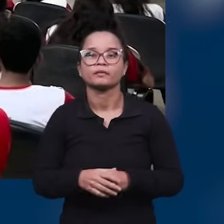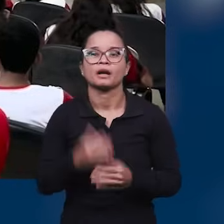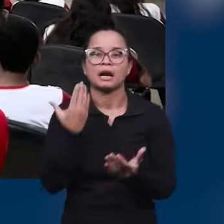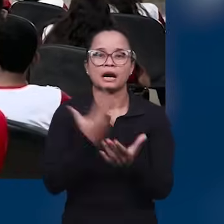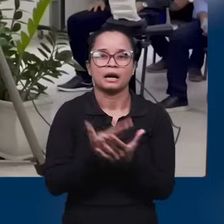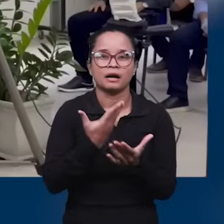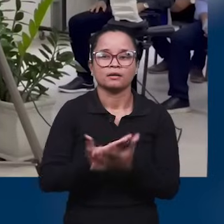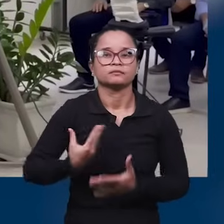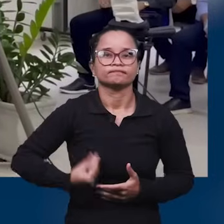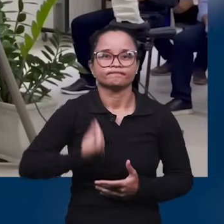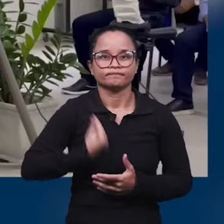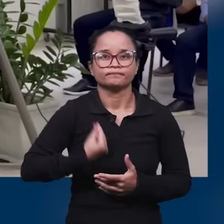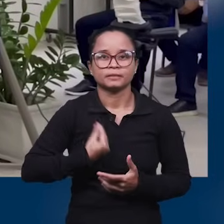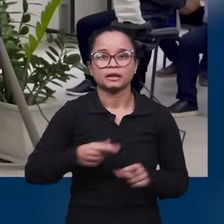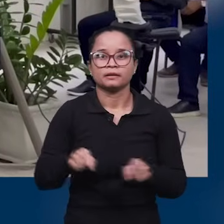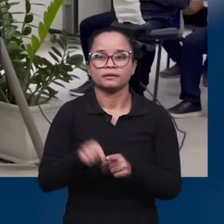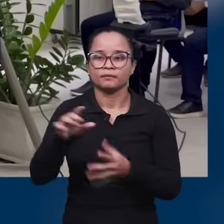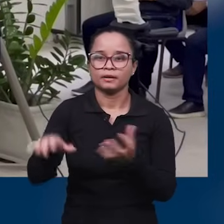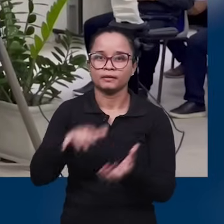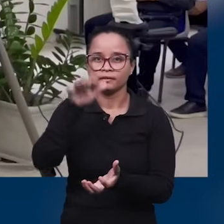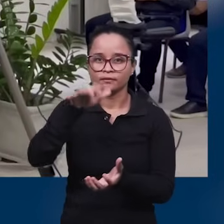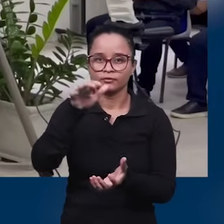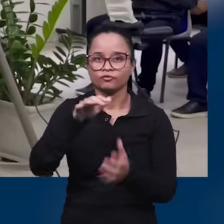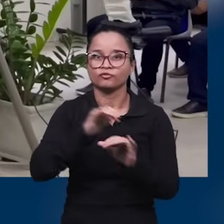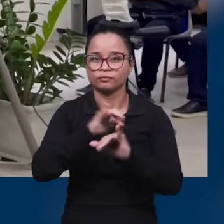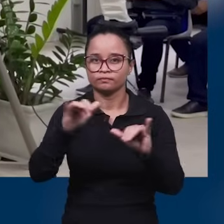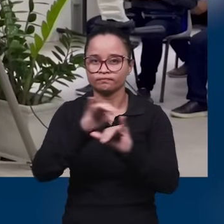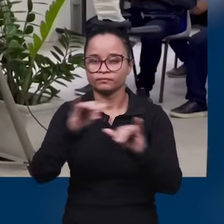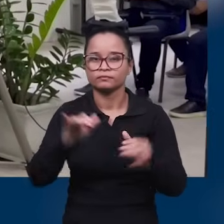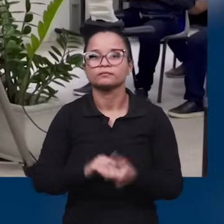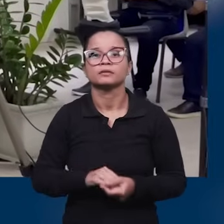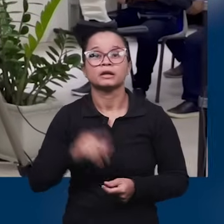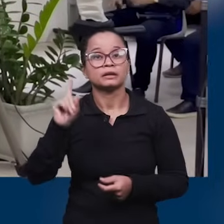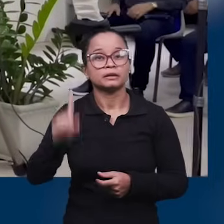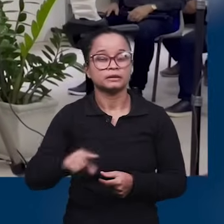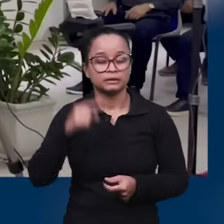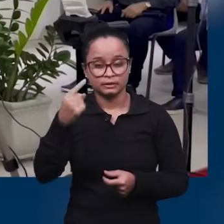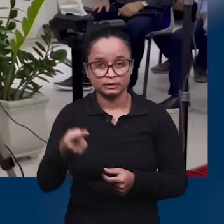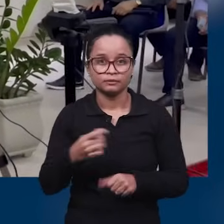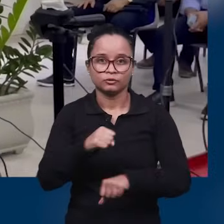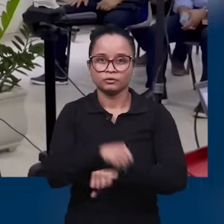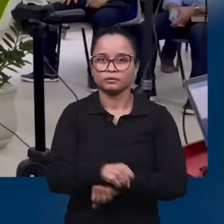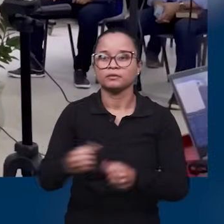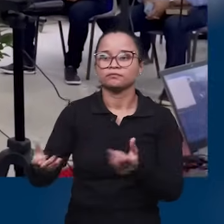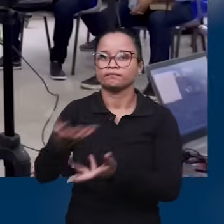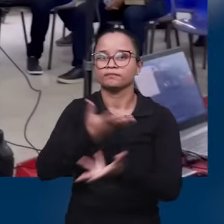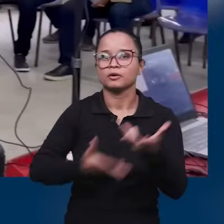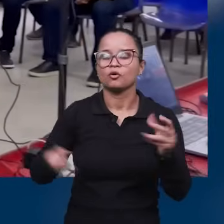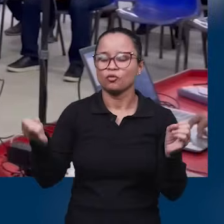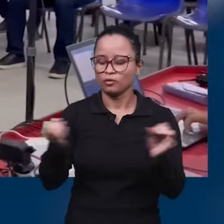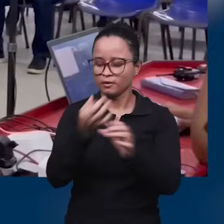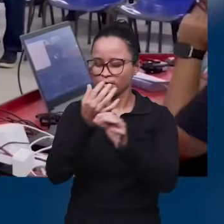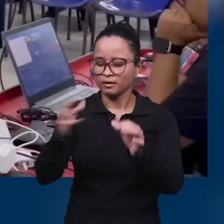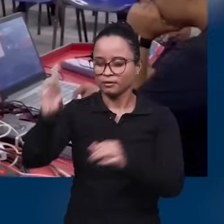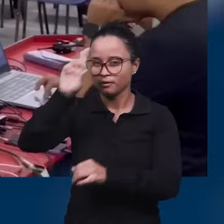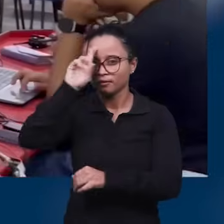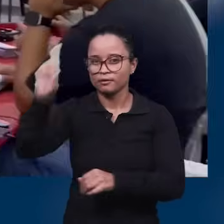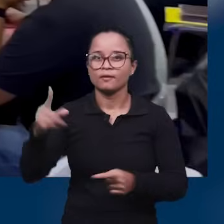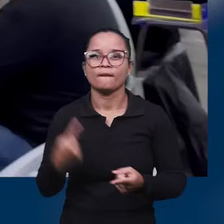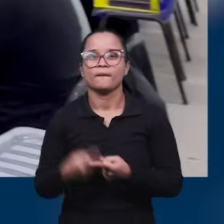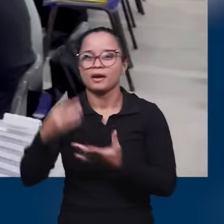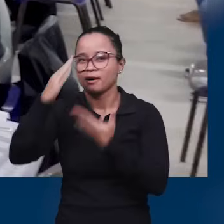Deus. Aqui em Alagoas, onde gravamos esse boletim, aconteceu o seminário para grupos de louvor no Manaim de